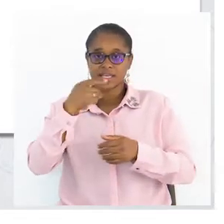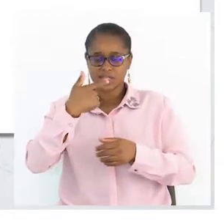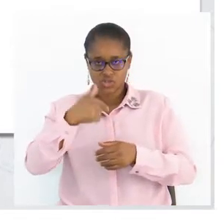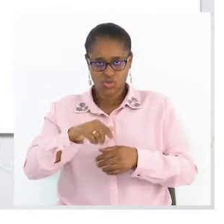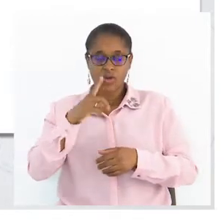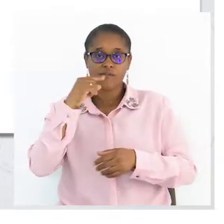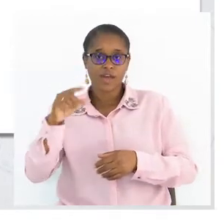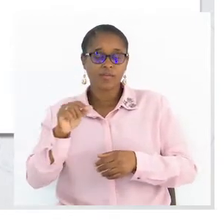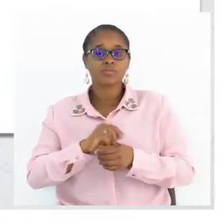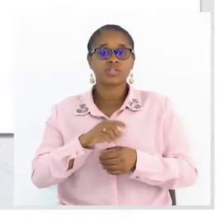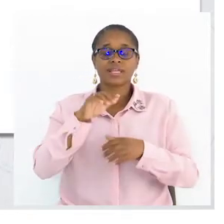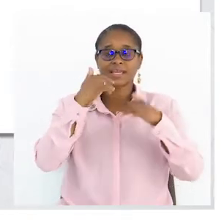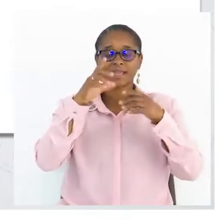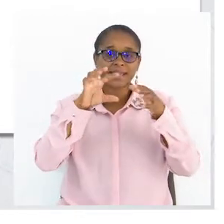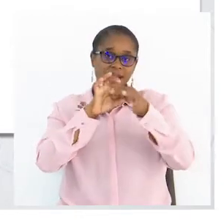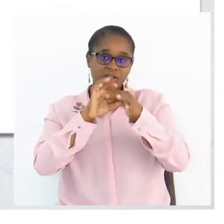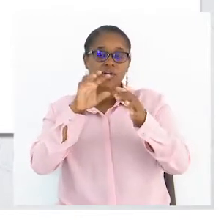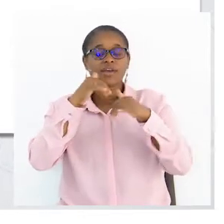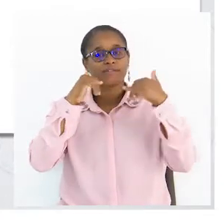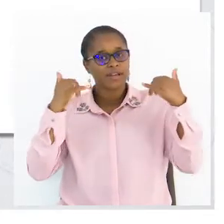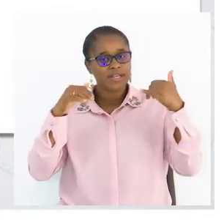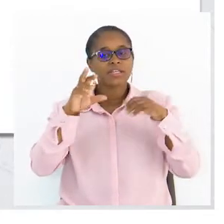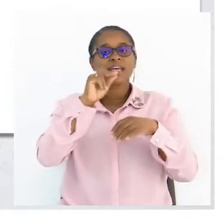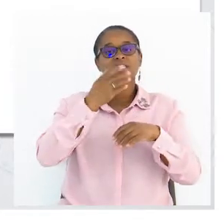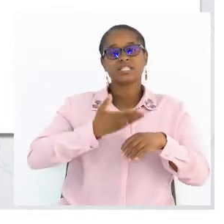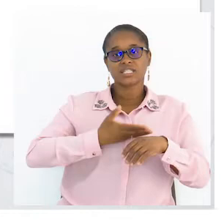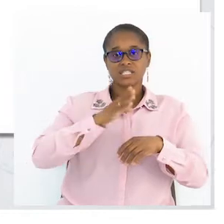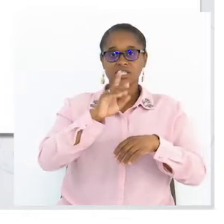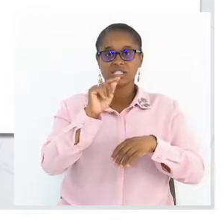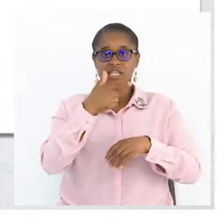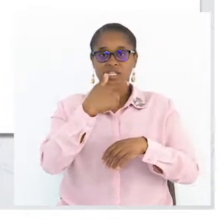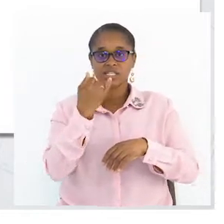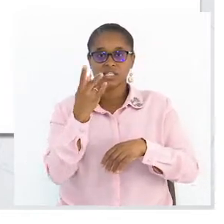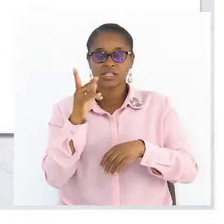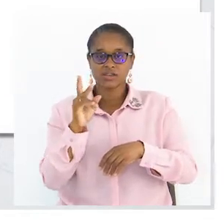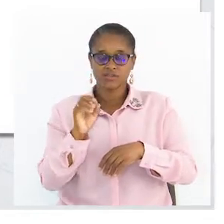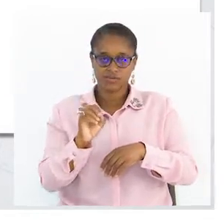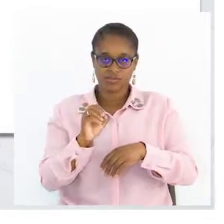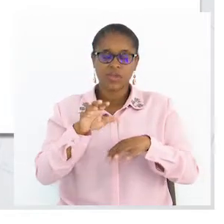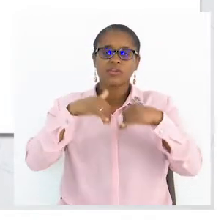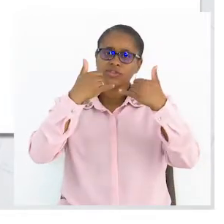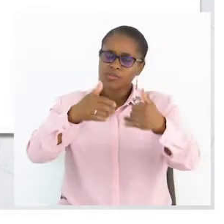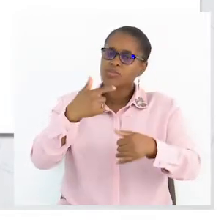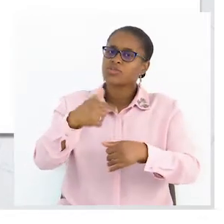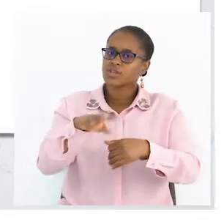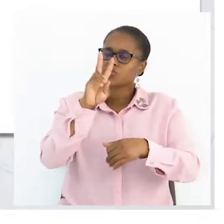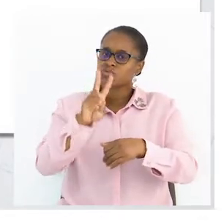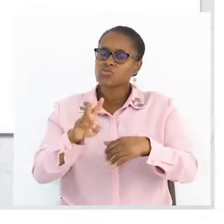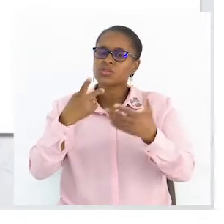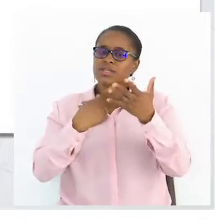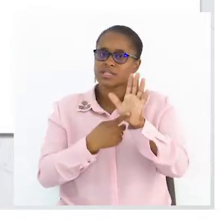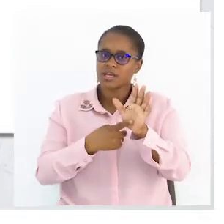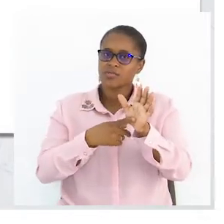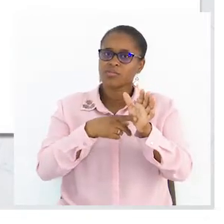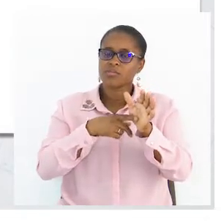ligação. Depois, o feliz é um adjetivo. Depois temos o segundo exemplo, um nome. O